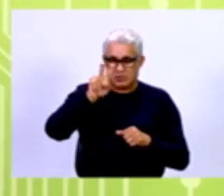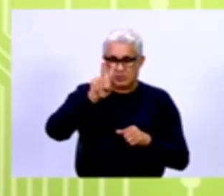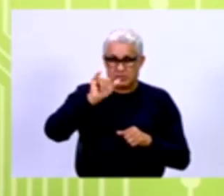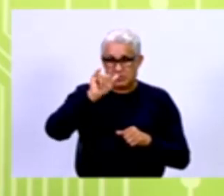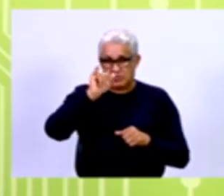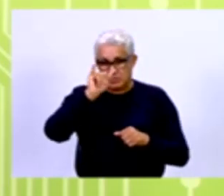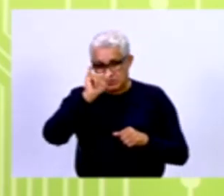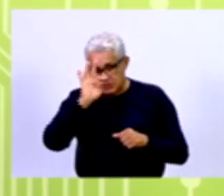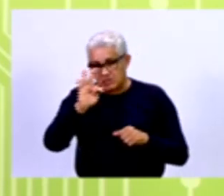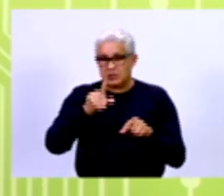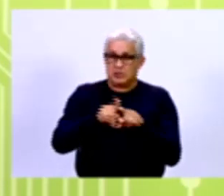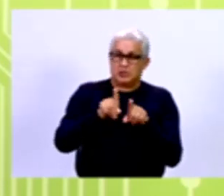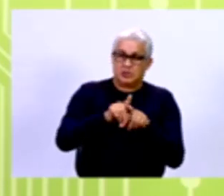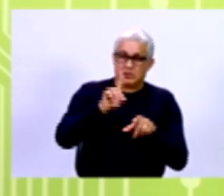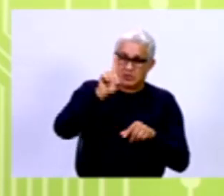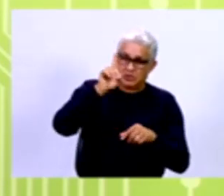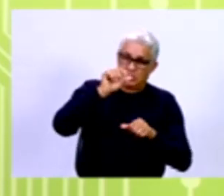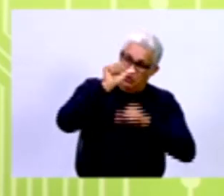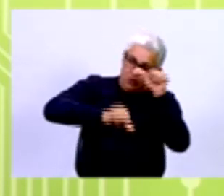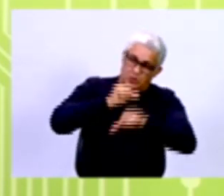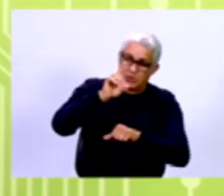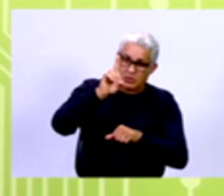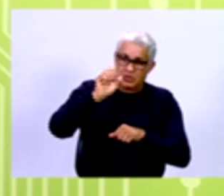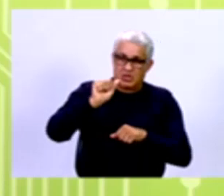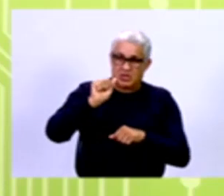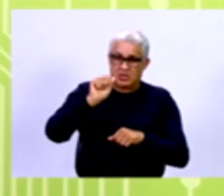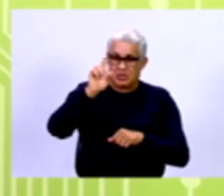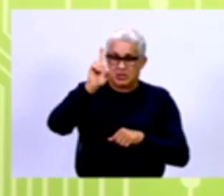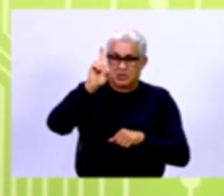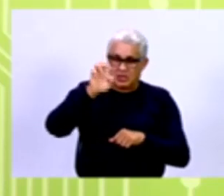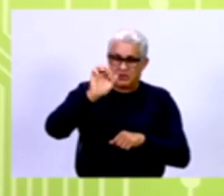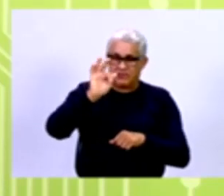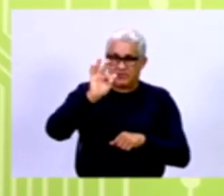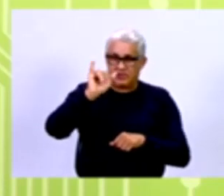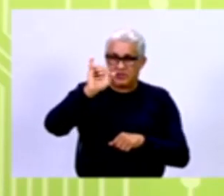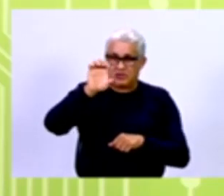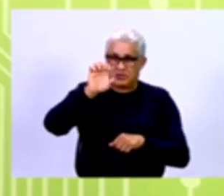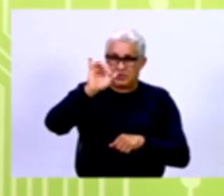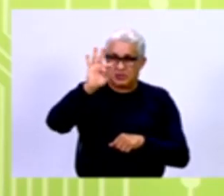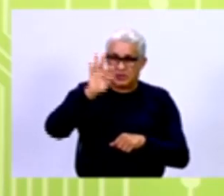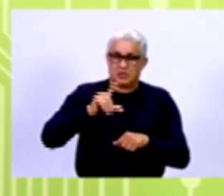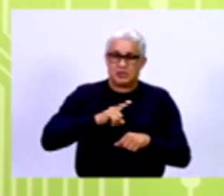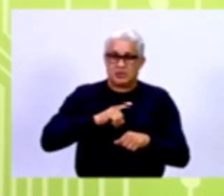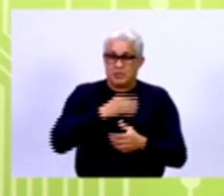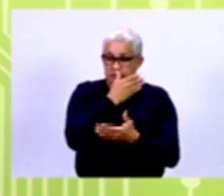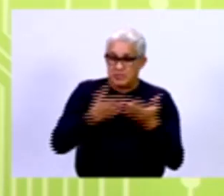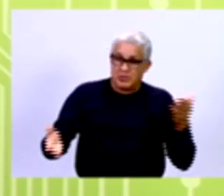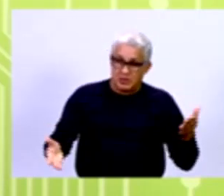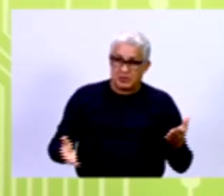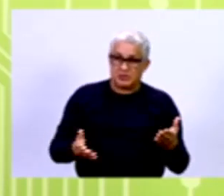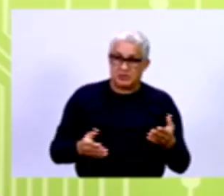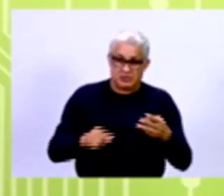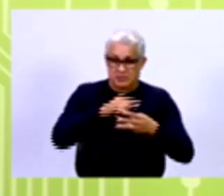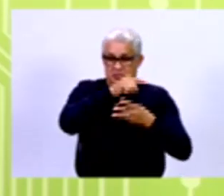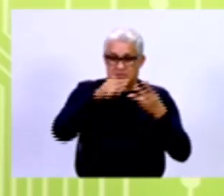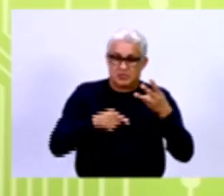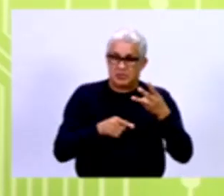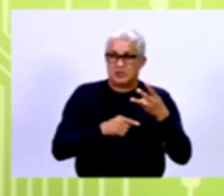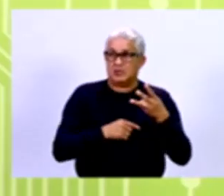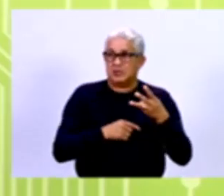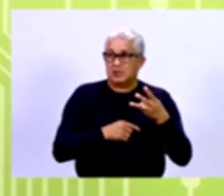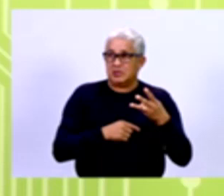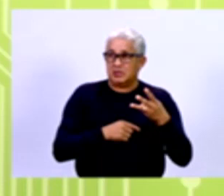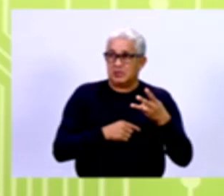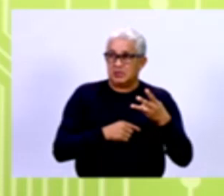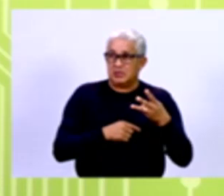um fator que tendeu, ou que contribuiu para que a gente perdesse o grau de investimento das três principais agências. A